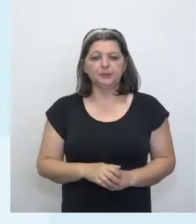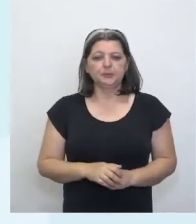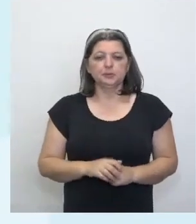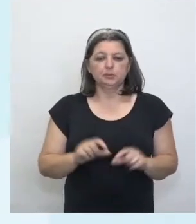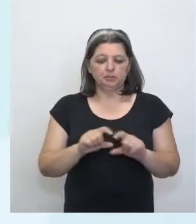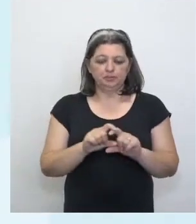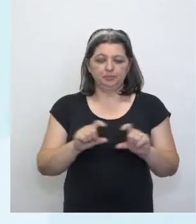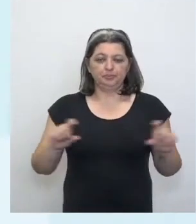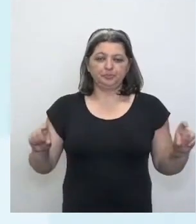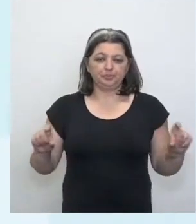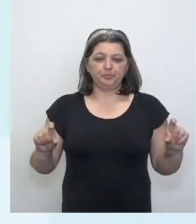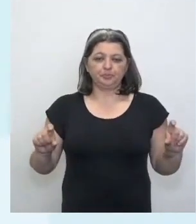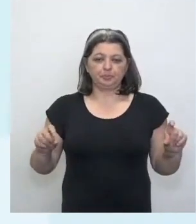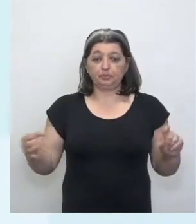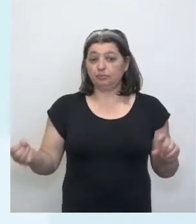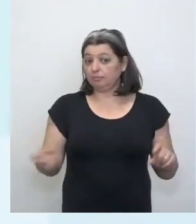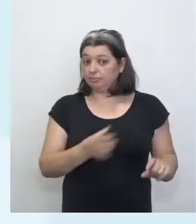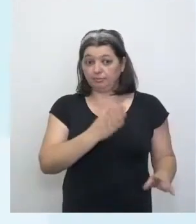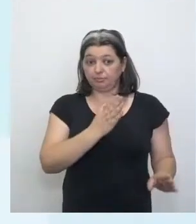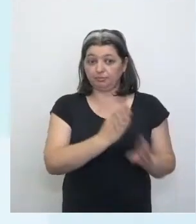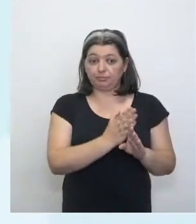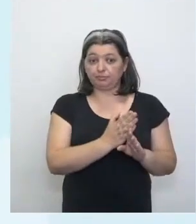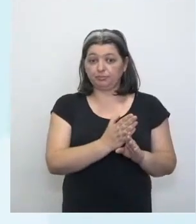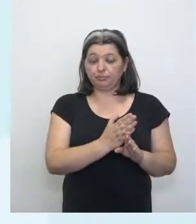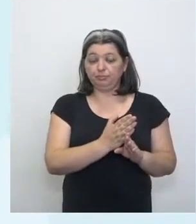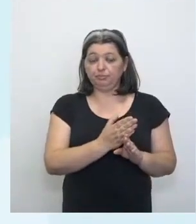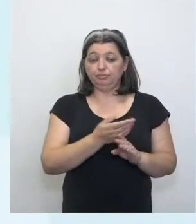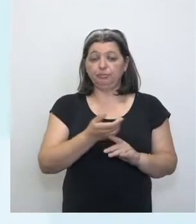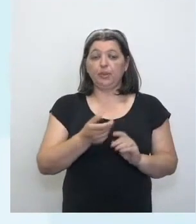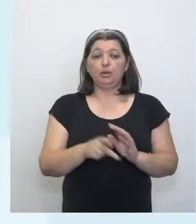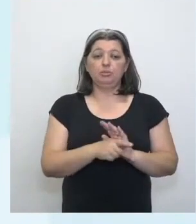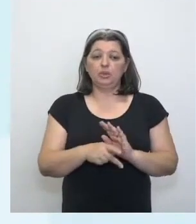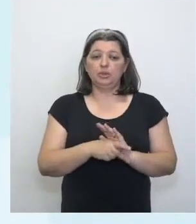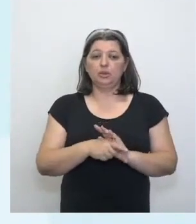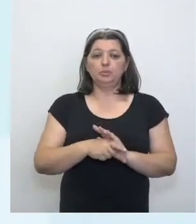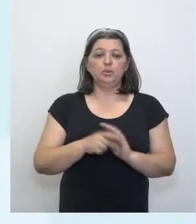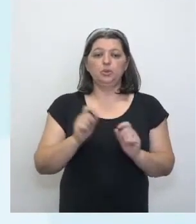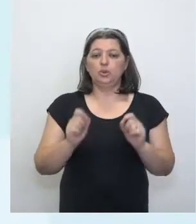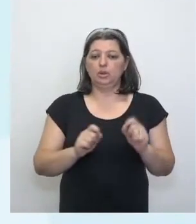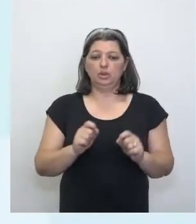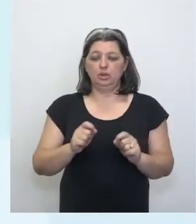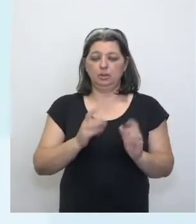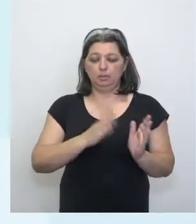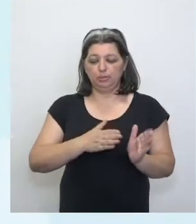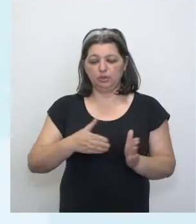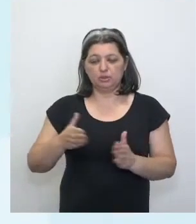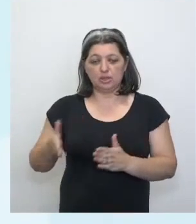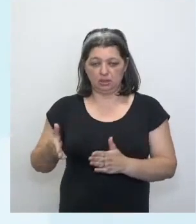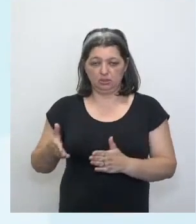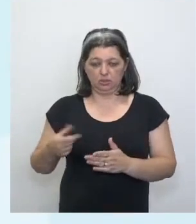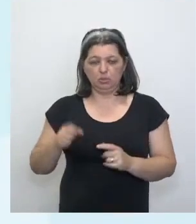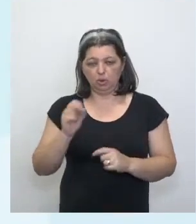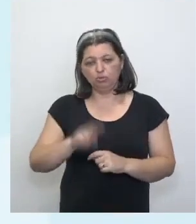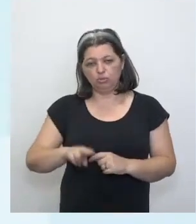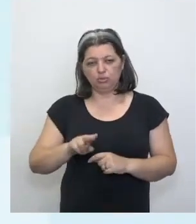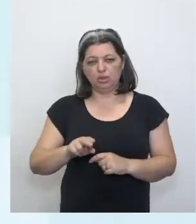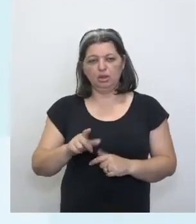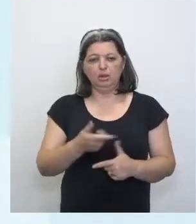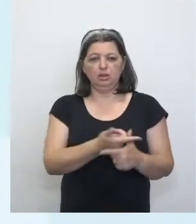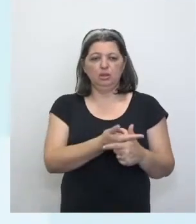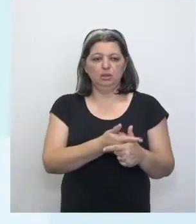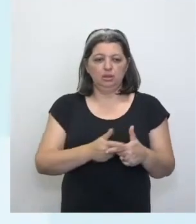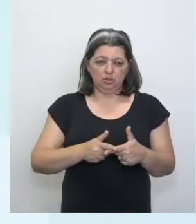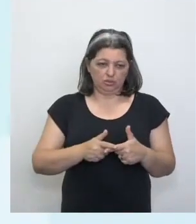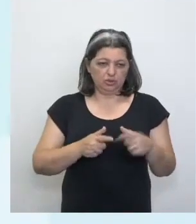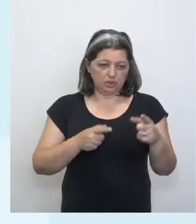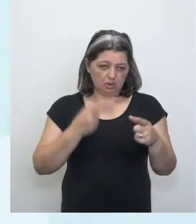Eu vou encontrar um novo polinômio com um grau a menos, através de um processo. Claro, a gente poderia usar uma divisão. Tá vendo que está aparecendo